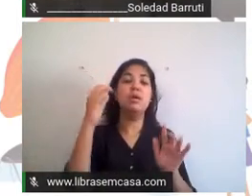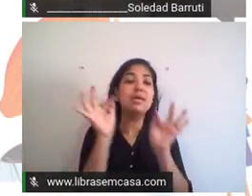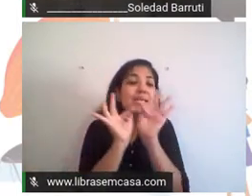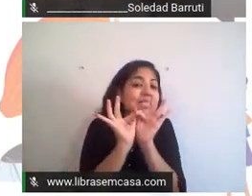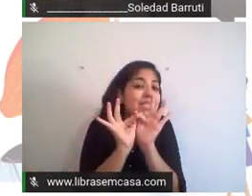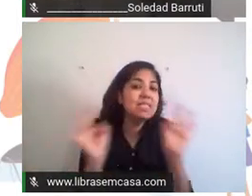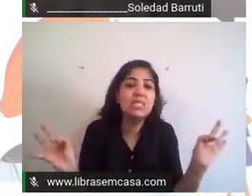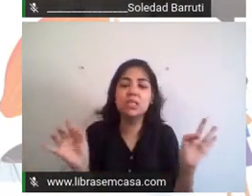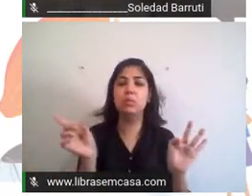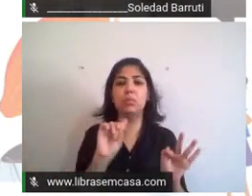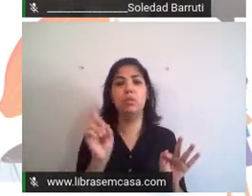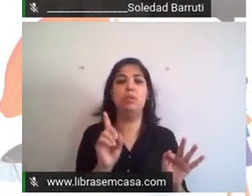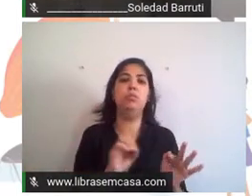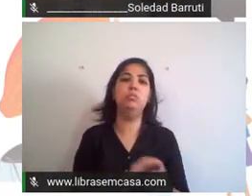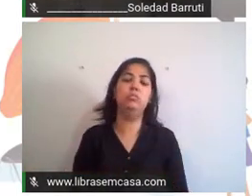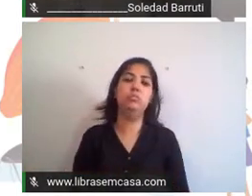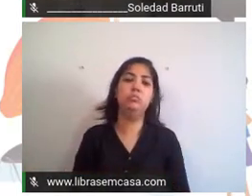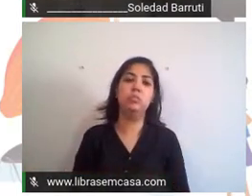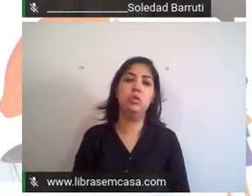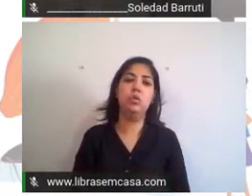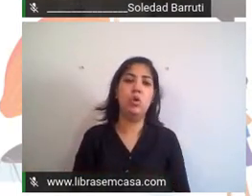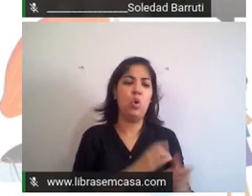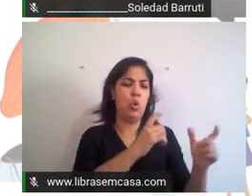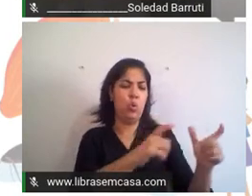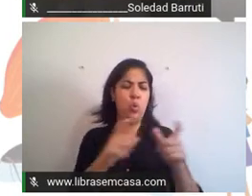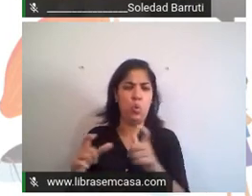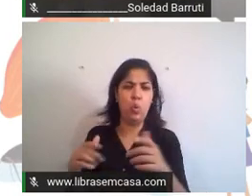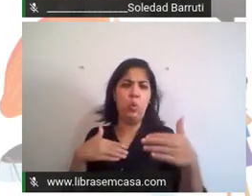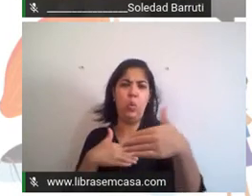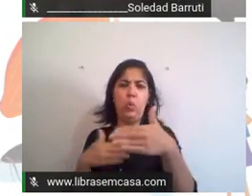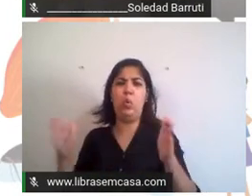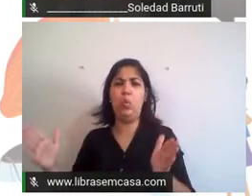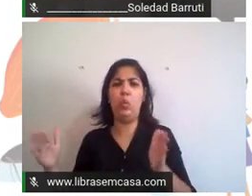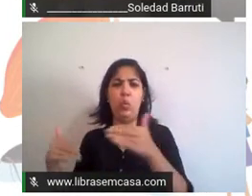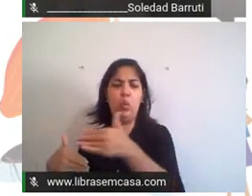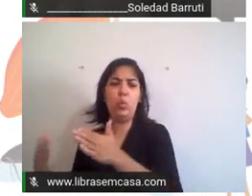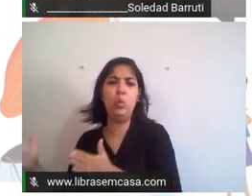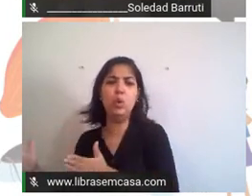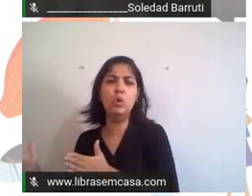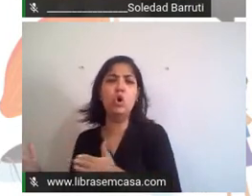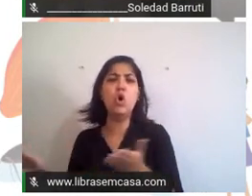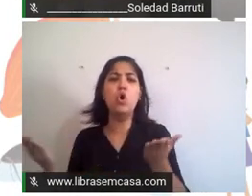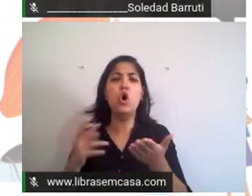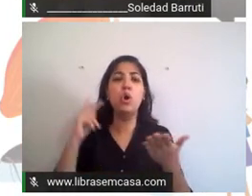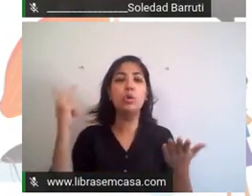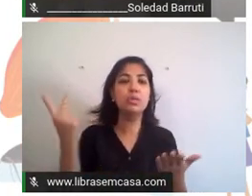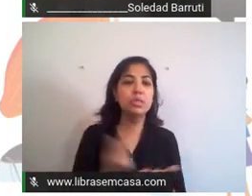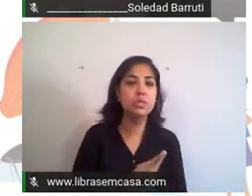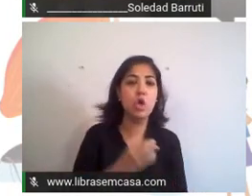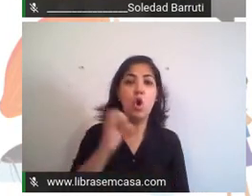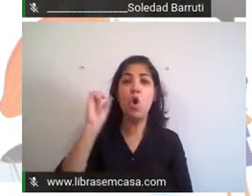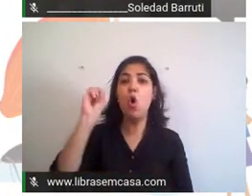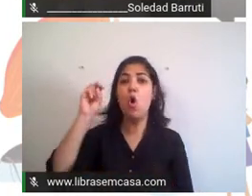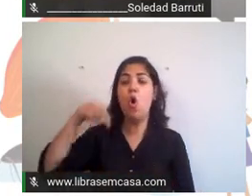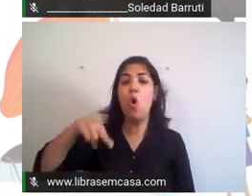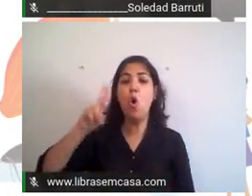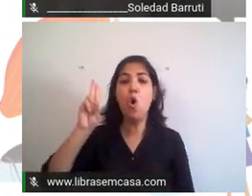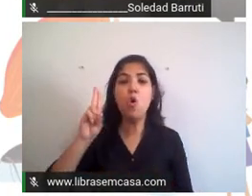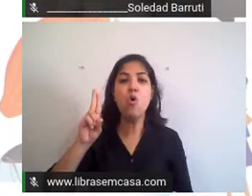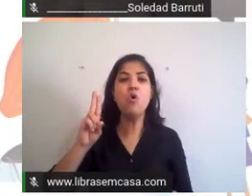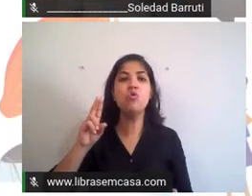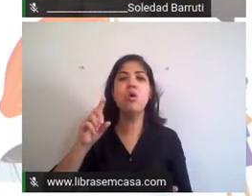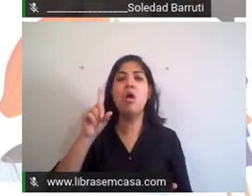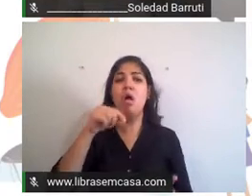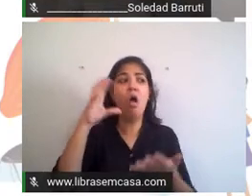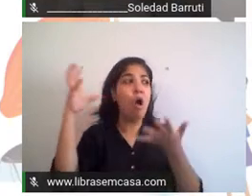ela não é nada simples. A questão, por exemplo, dos espaços multilaterais, o que está acontecendo hoje com a ONU, que